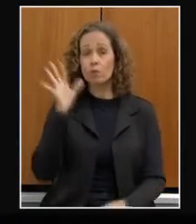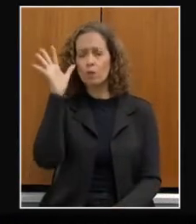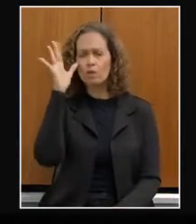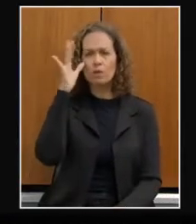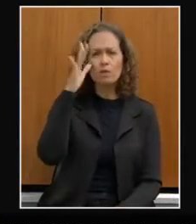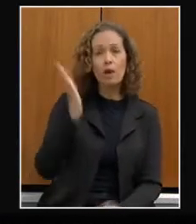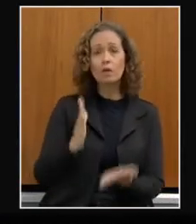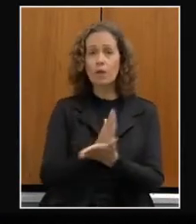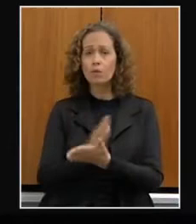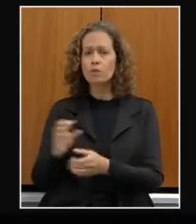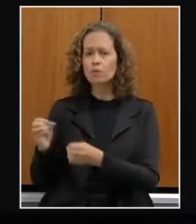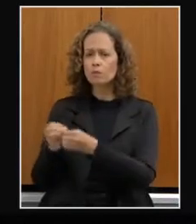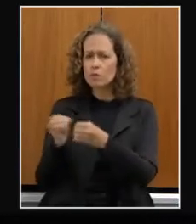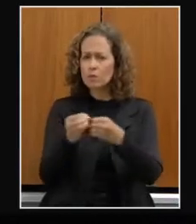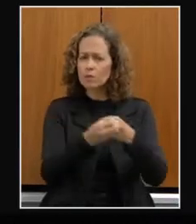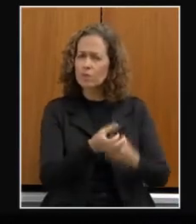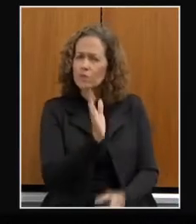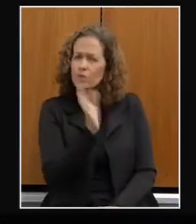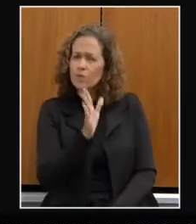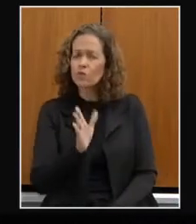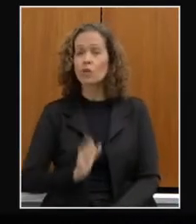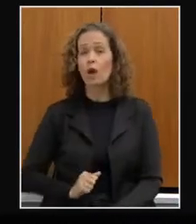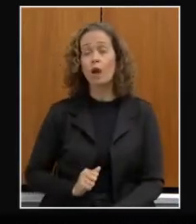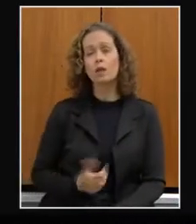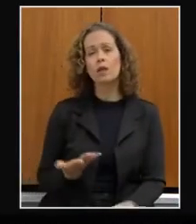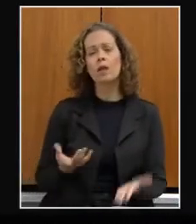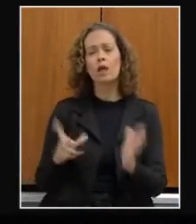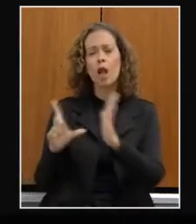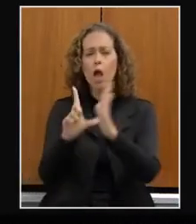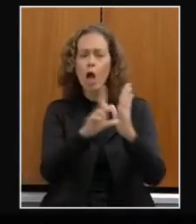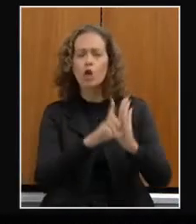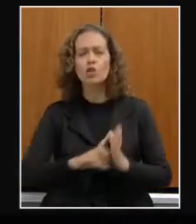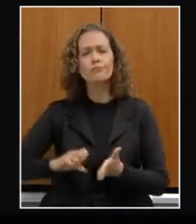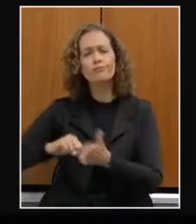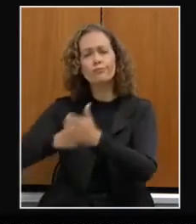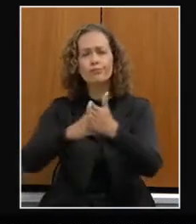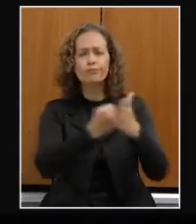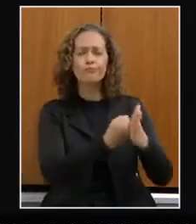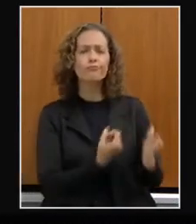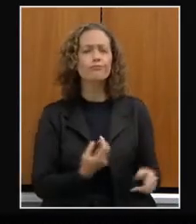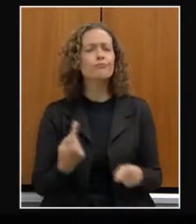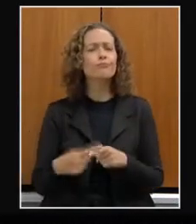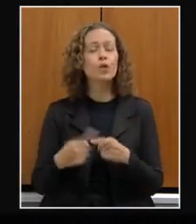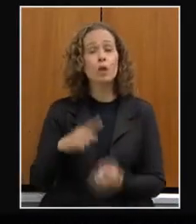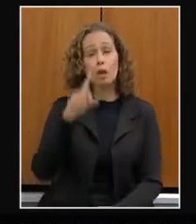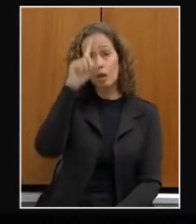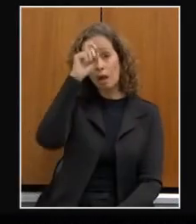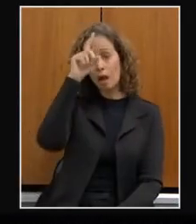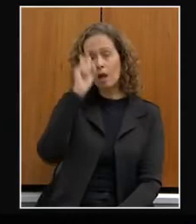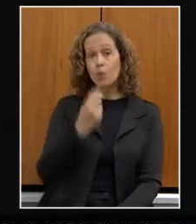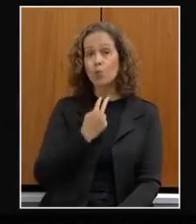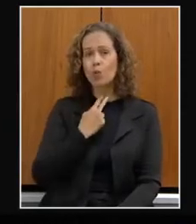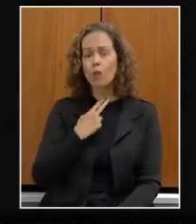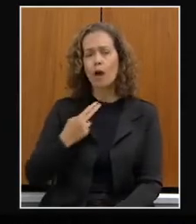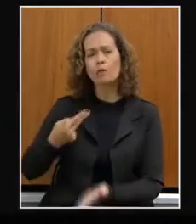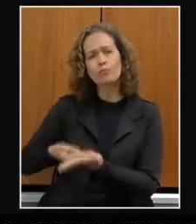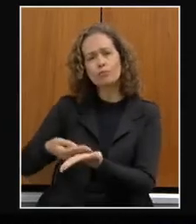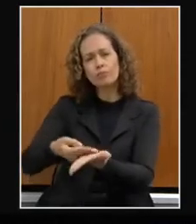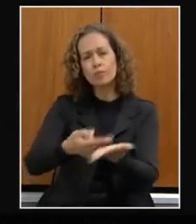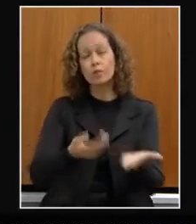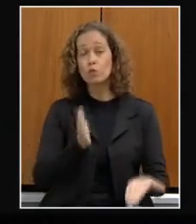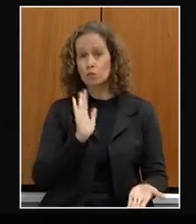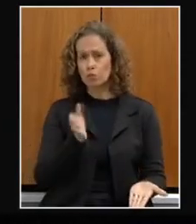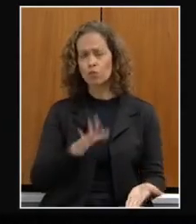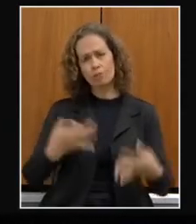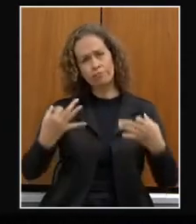fazendo nosso fechamento do comércio devido a alta taxa de ocupação de leitos em seus hospitais o que quero ressaltar que estão corretos